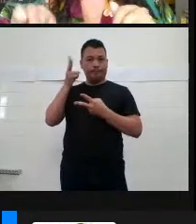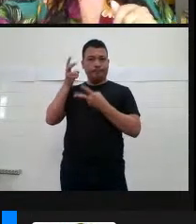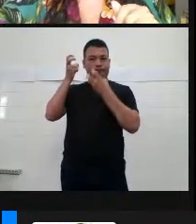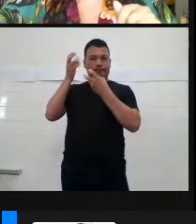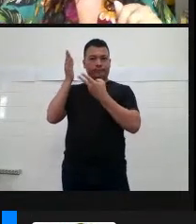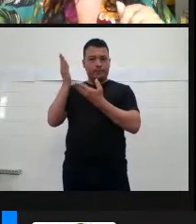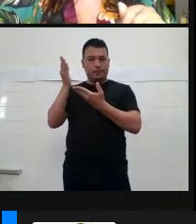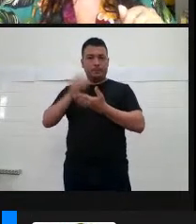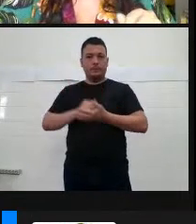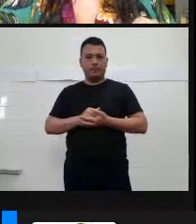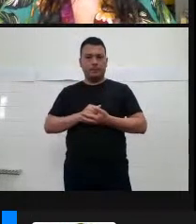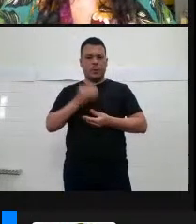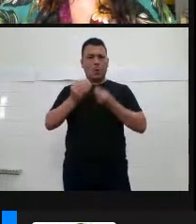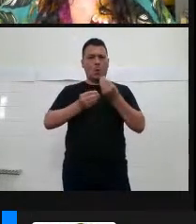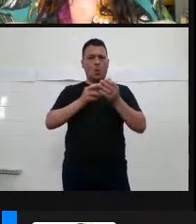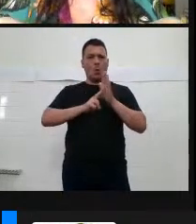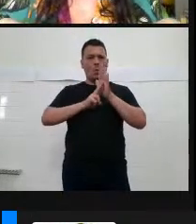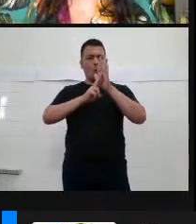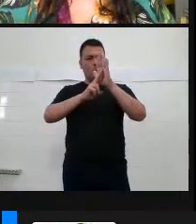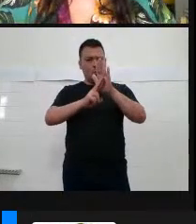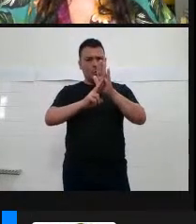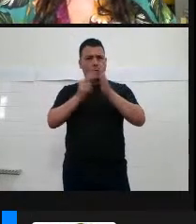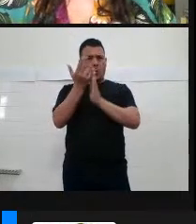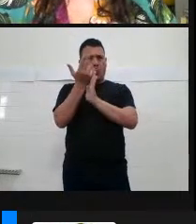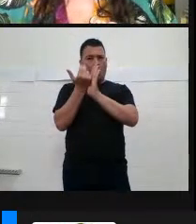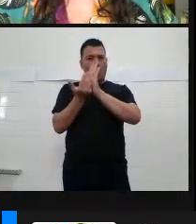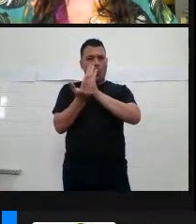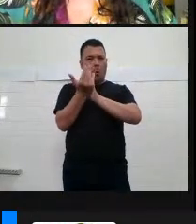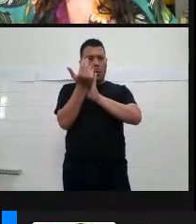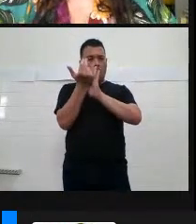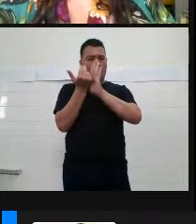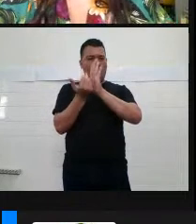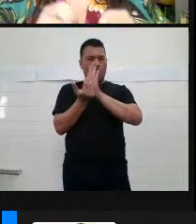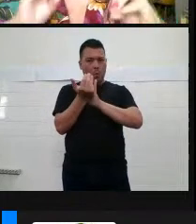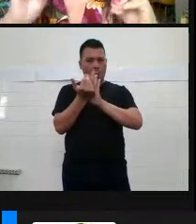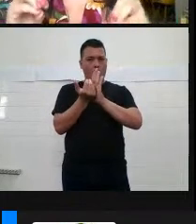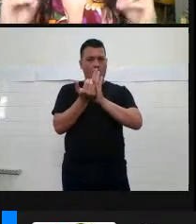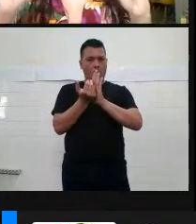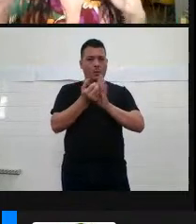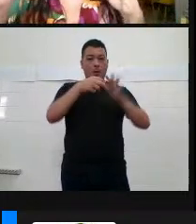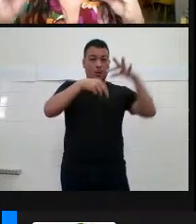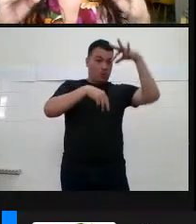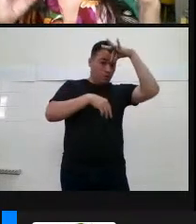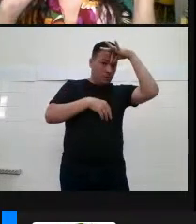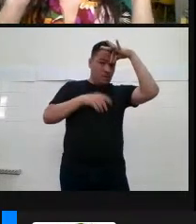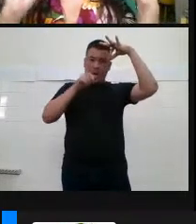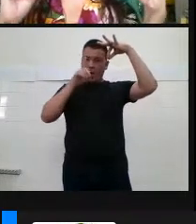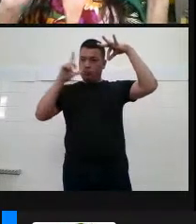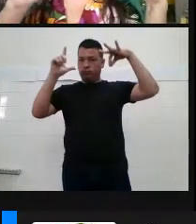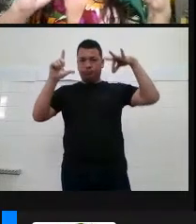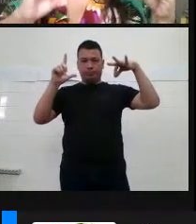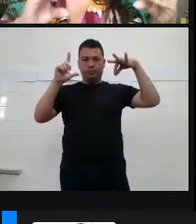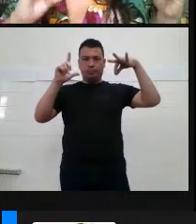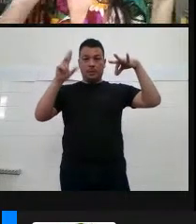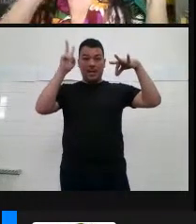a forma de representar o desenho, né, do feminino vai lembrar a mesma estrutura,